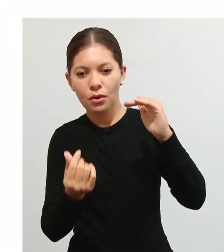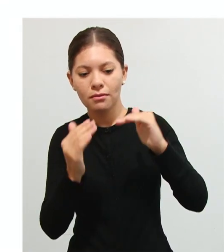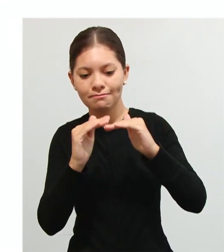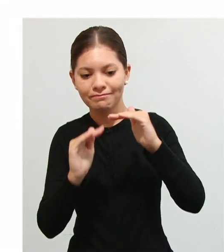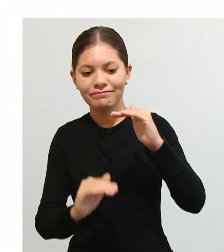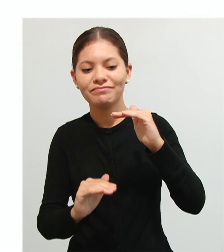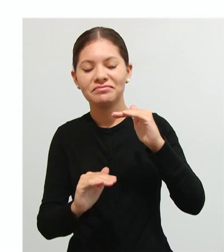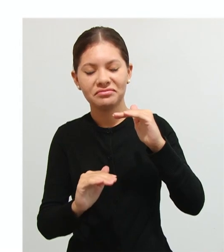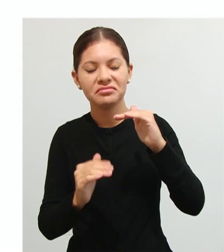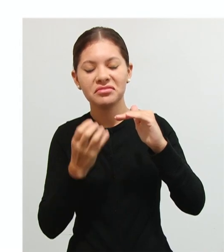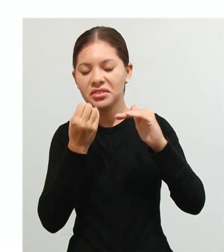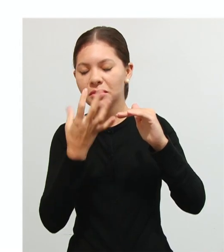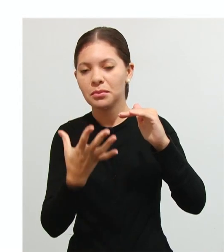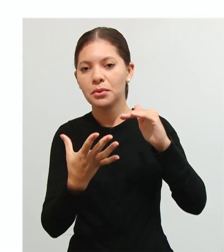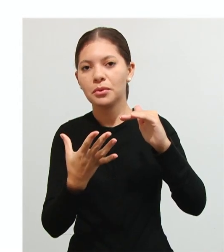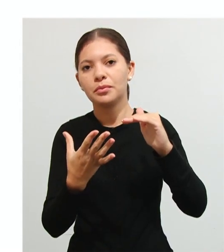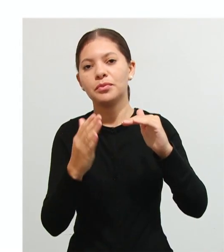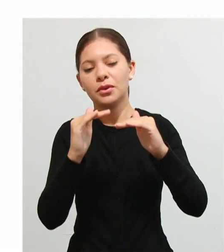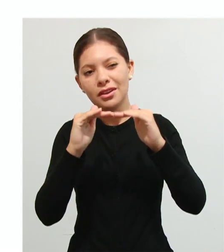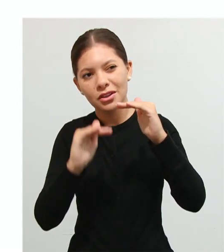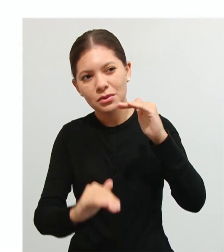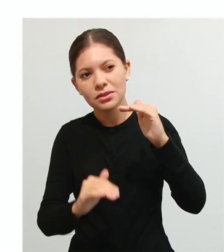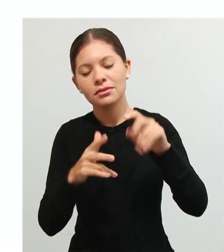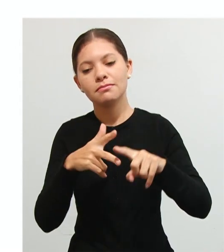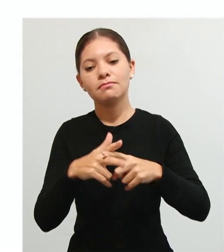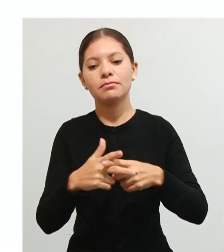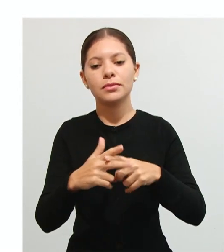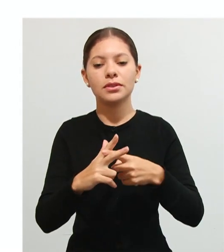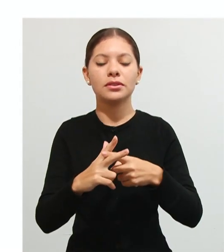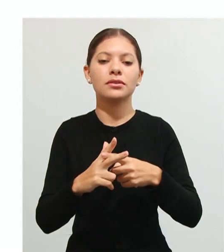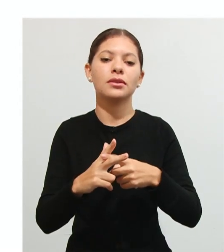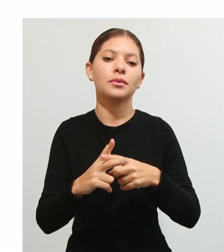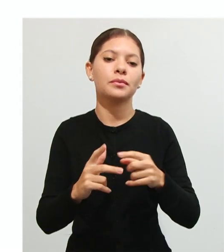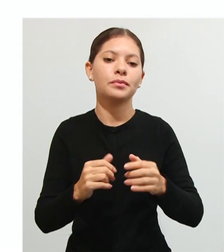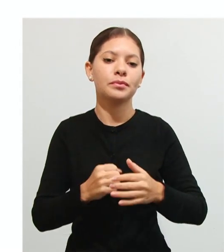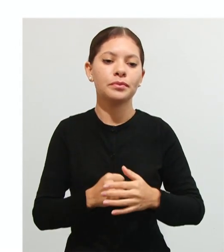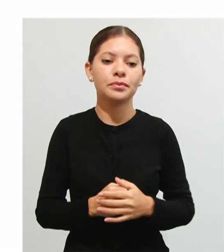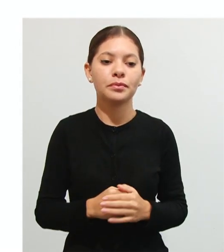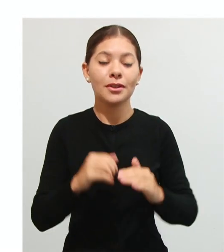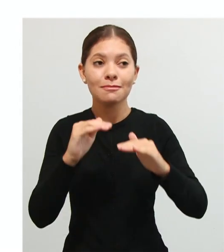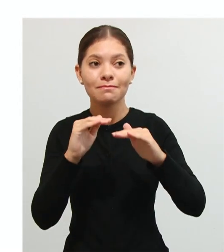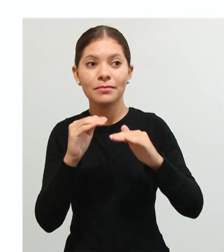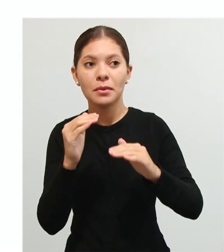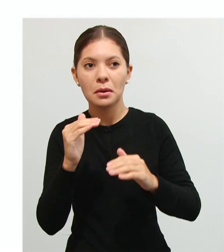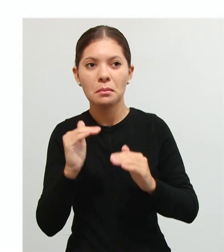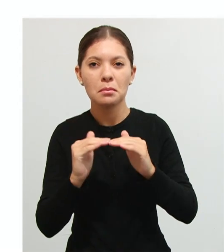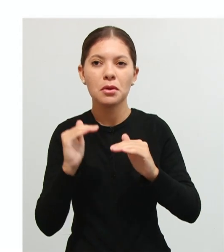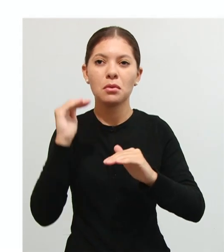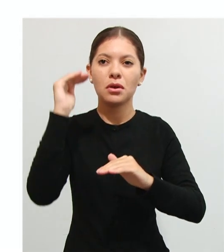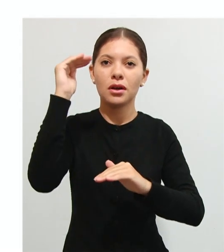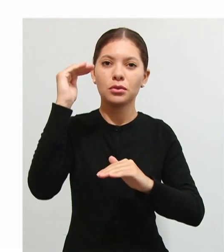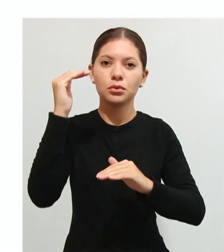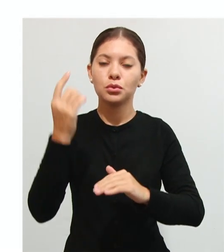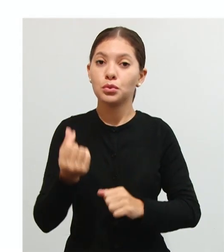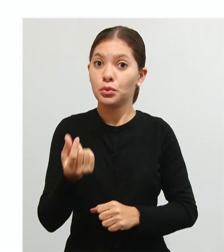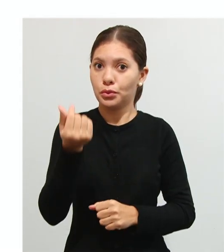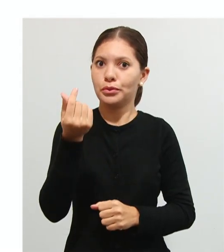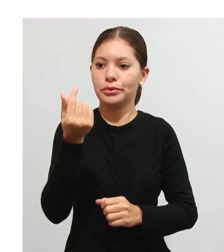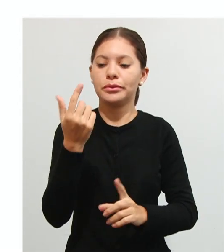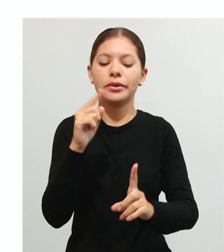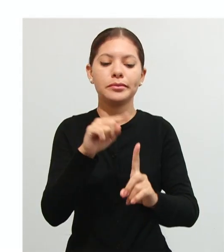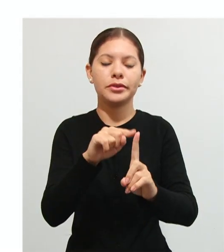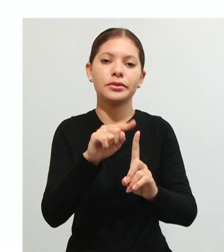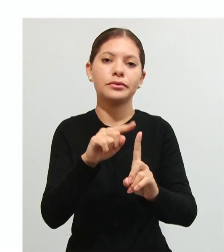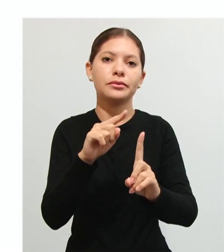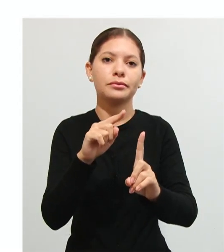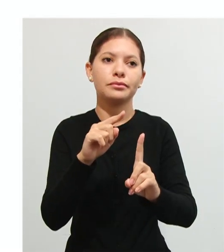produção, vão reduzir os custos de manutenção e, dessa forma, maximizando o lucro do empresário, que é a sua finalidade principal.